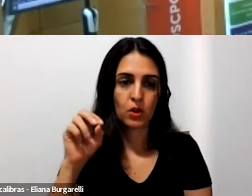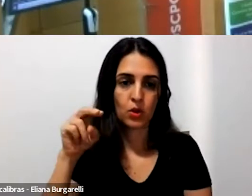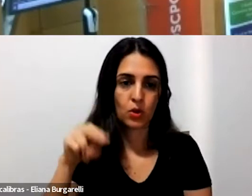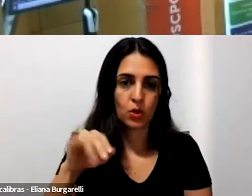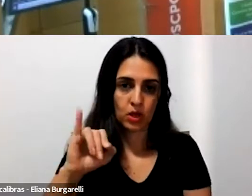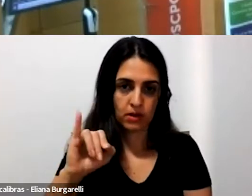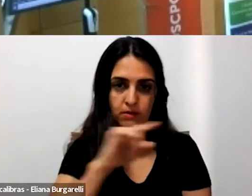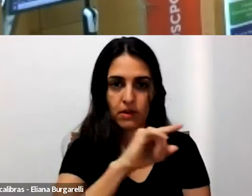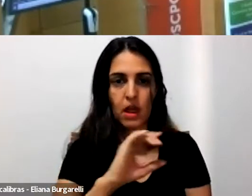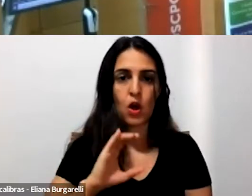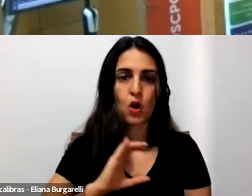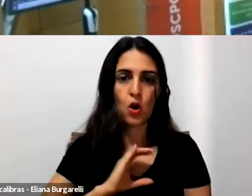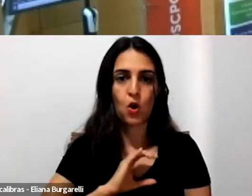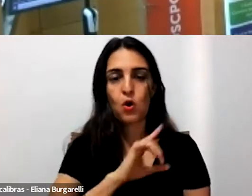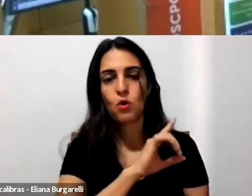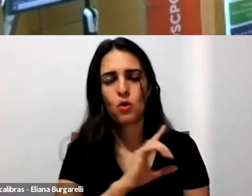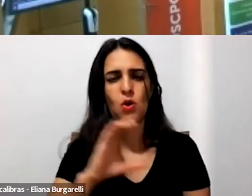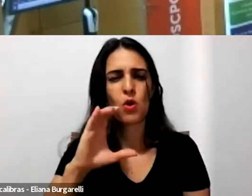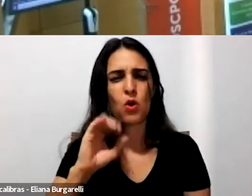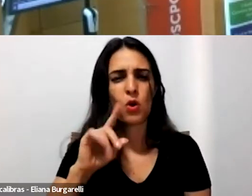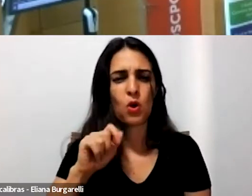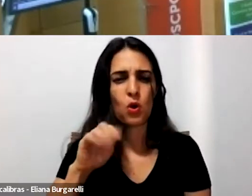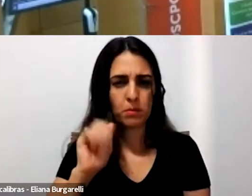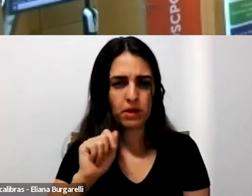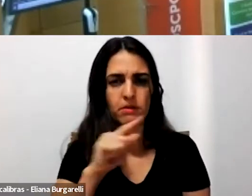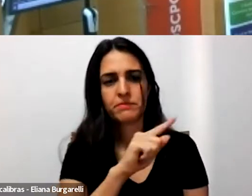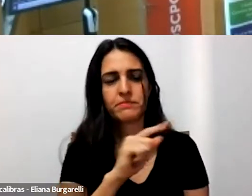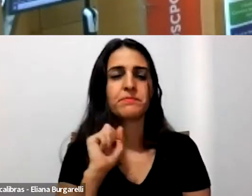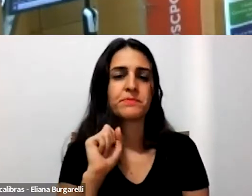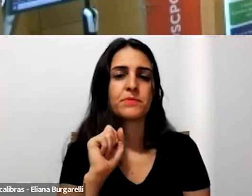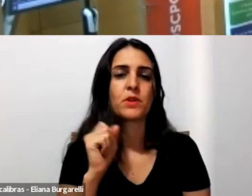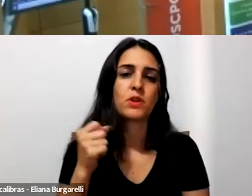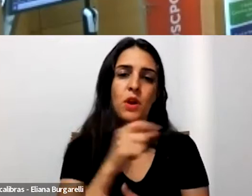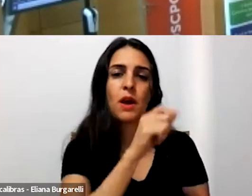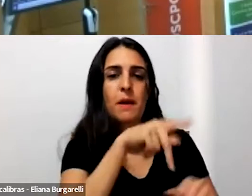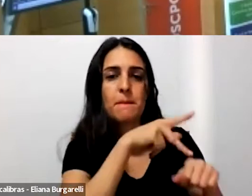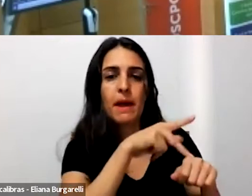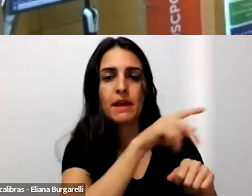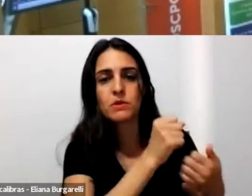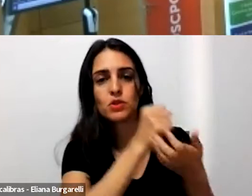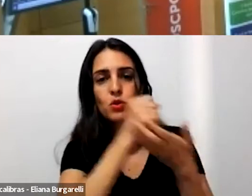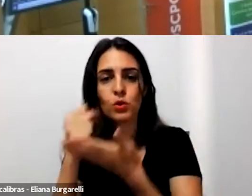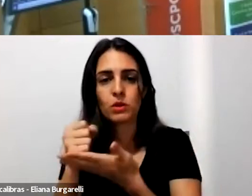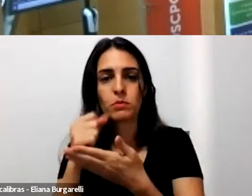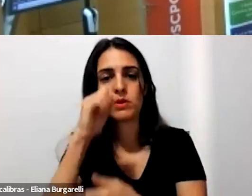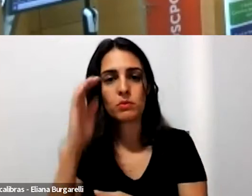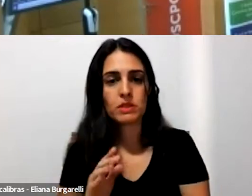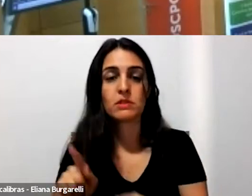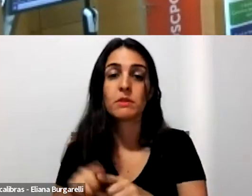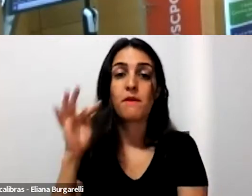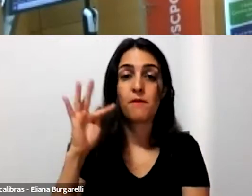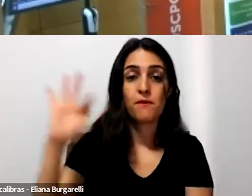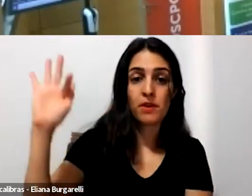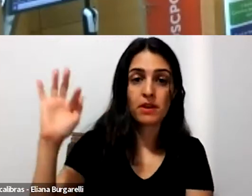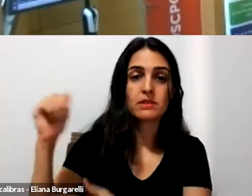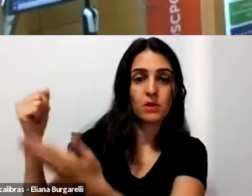minha pergunta é como construir, e principalmente construir políticas de proteção nessa perspectiva, e eu queria saber a